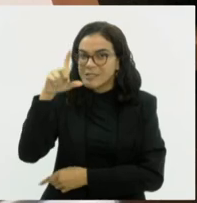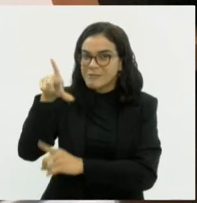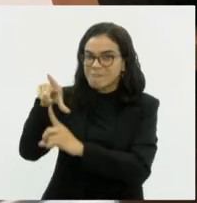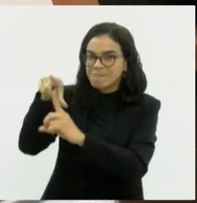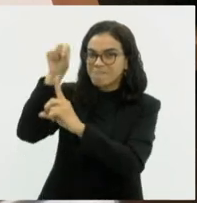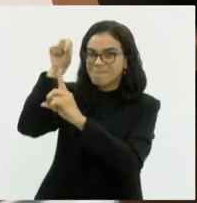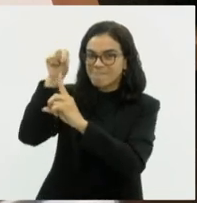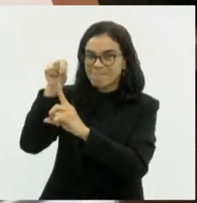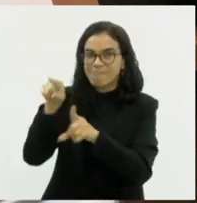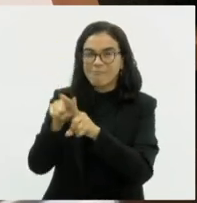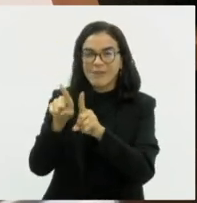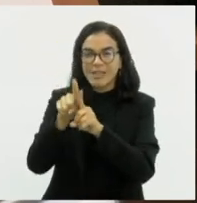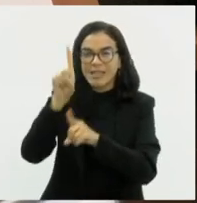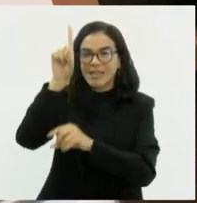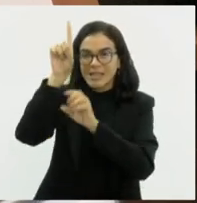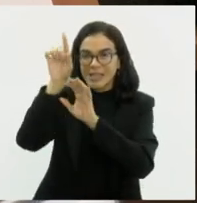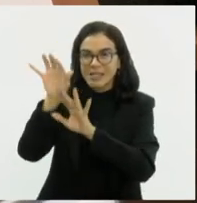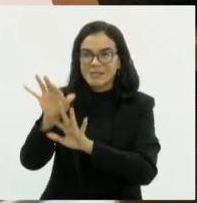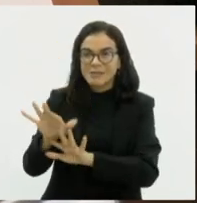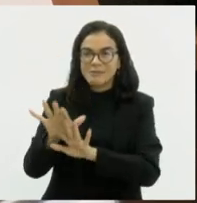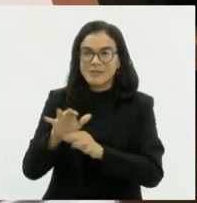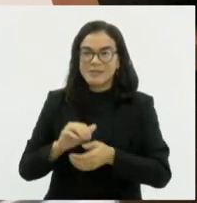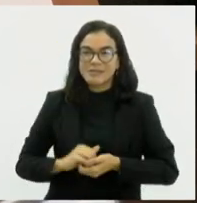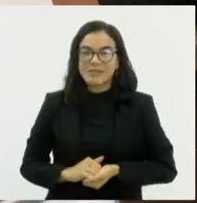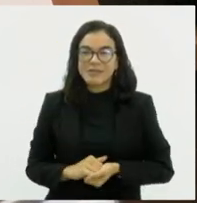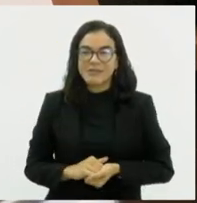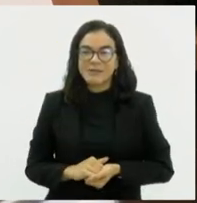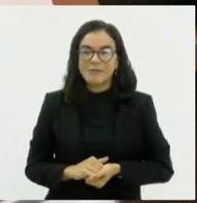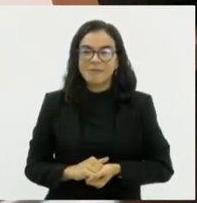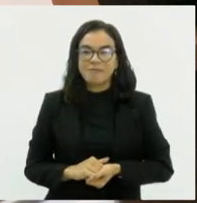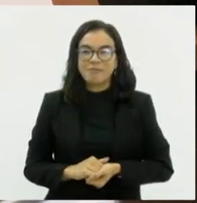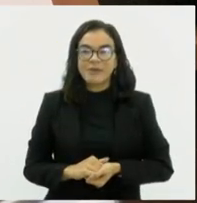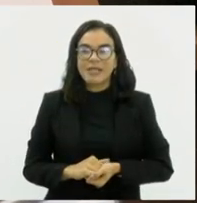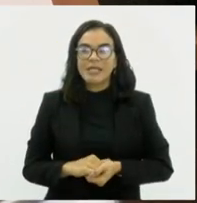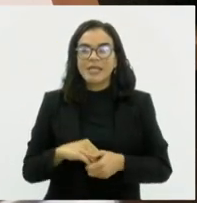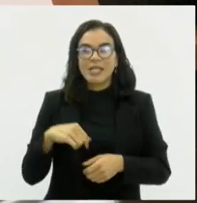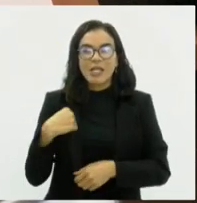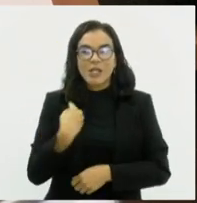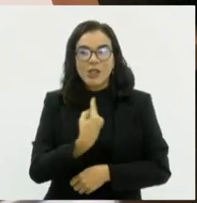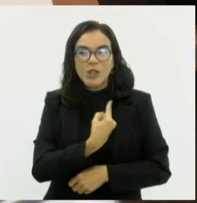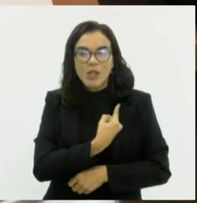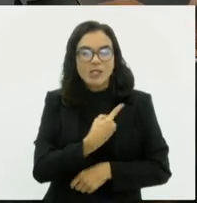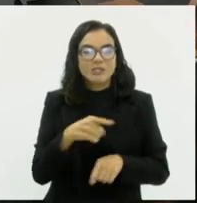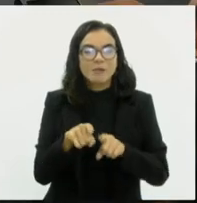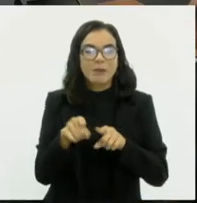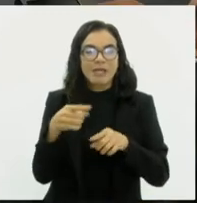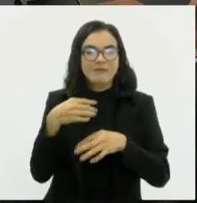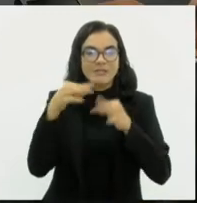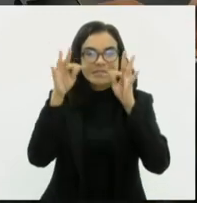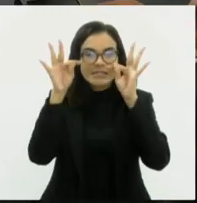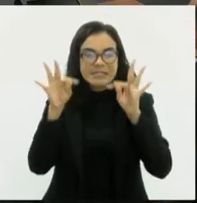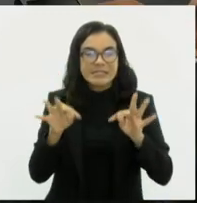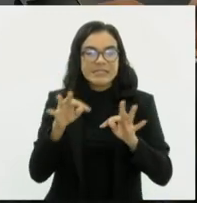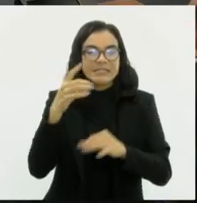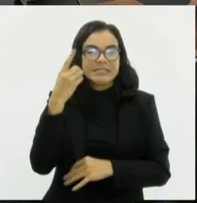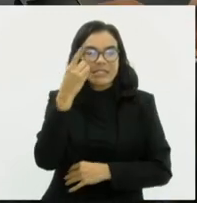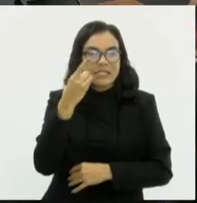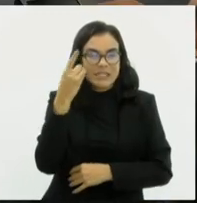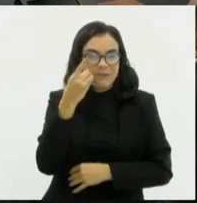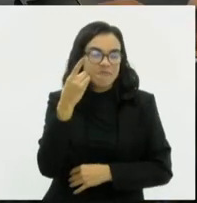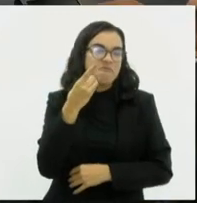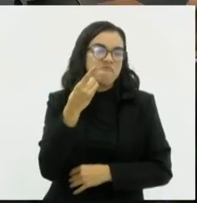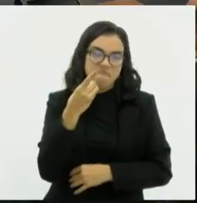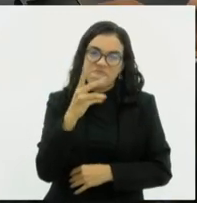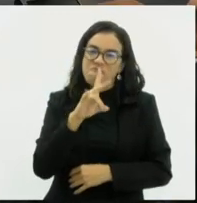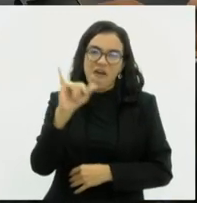Que Deus te abençoe, Dani, que você continue nesse caminho, que nós todos que estamos aqui vamos testemunhar. Essa deputada vai muito